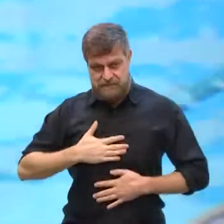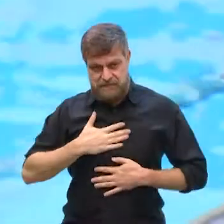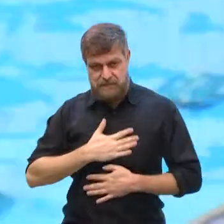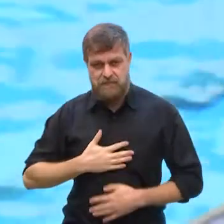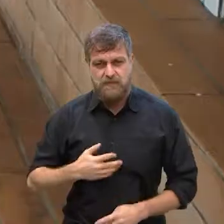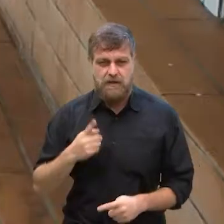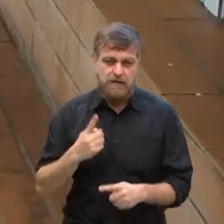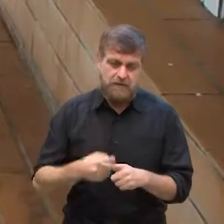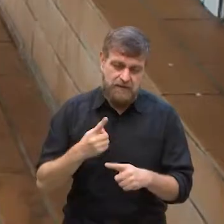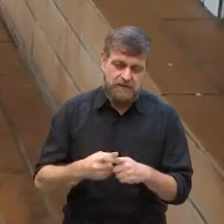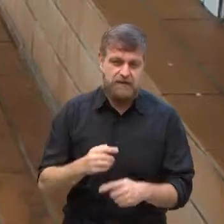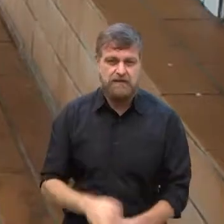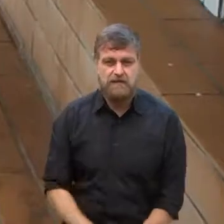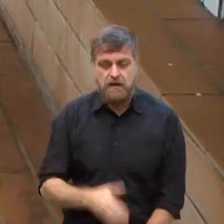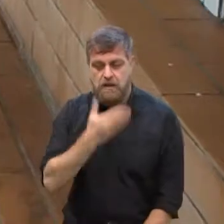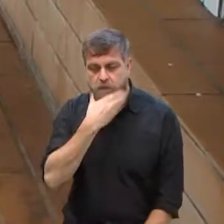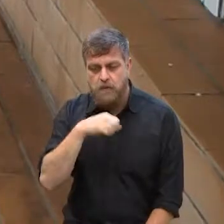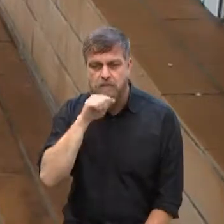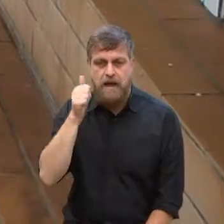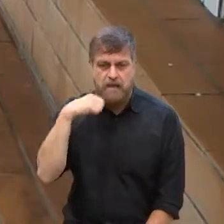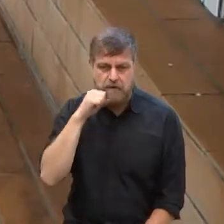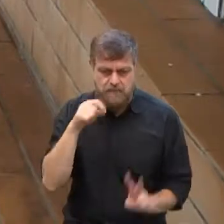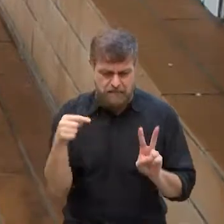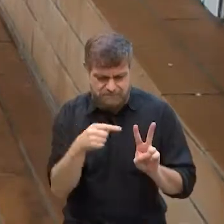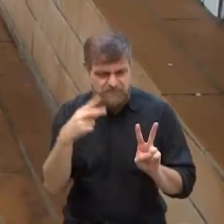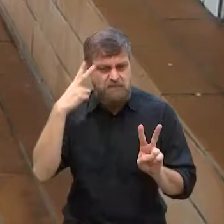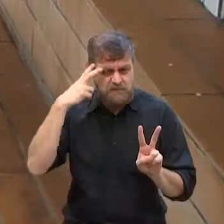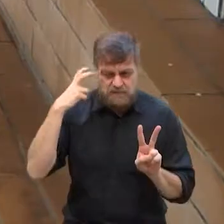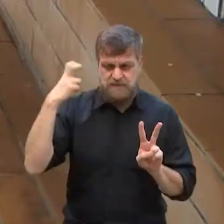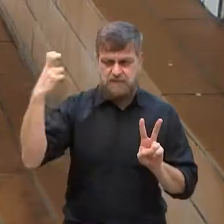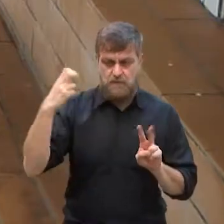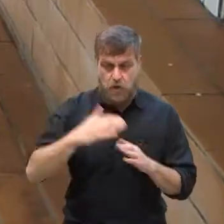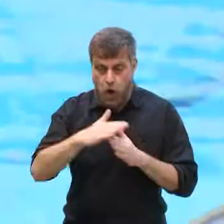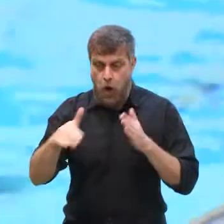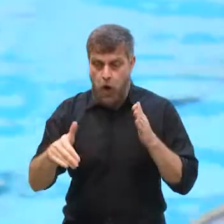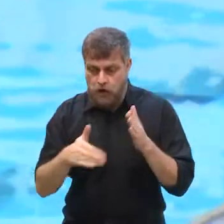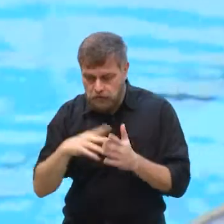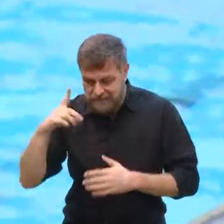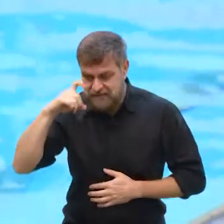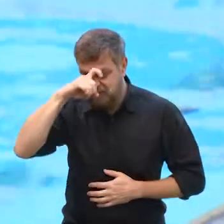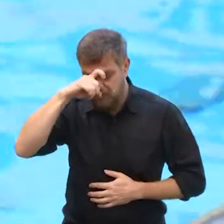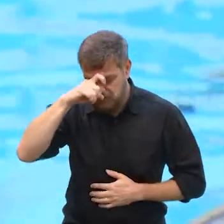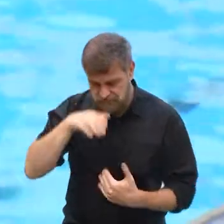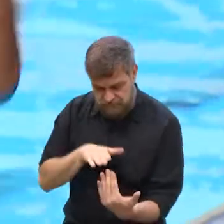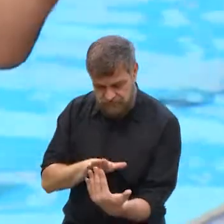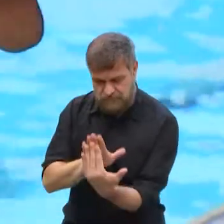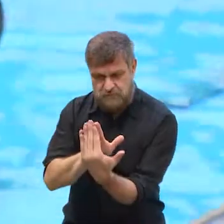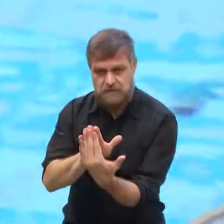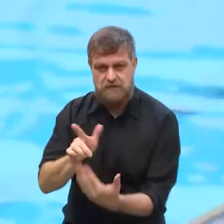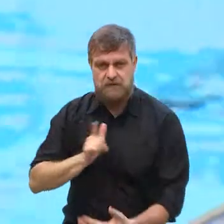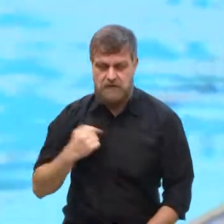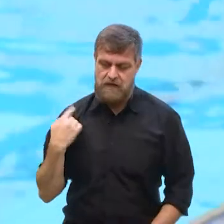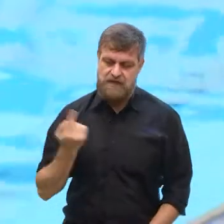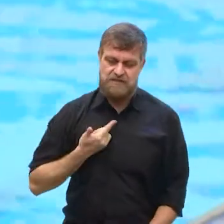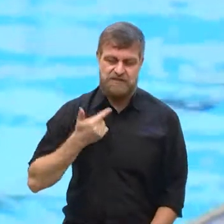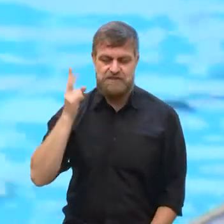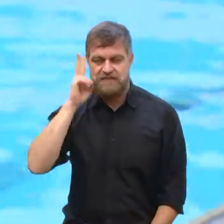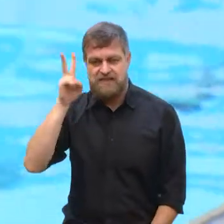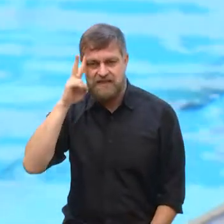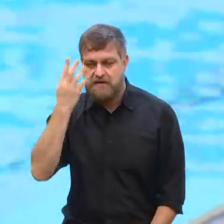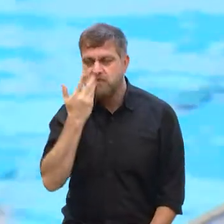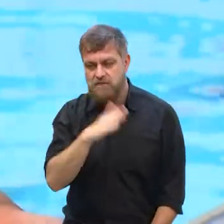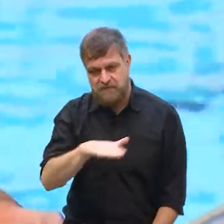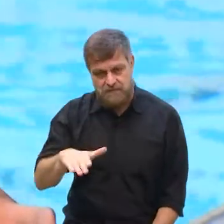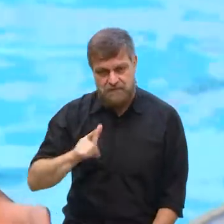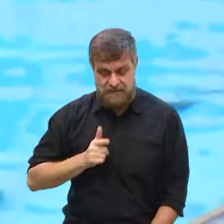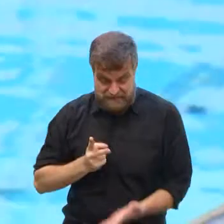contente, porque meus pais tiveram muita sabedoria para lidar com tudo que a gente passou. Claro, a gente está sorrindo, lembrando de coisas da infância